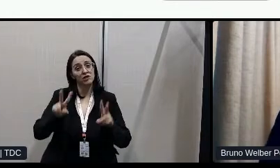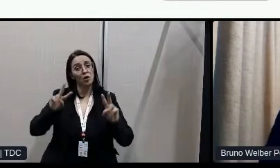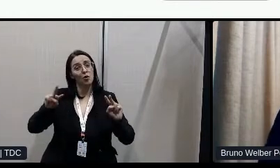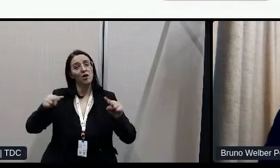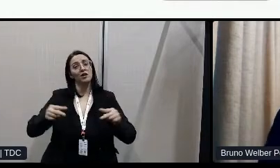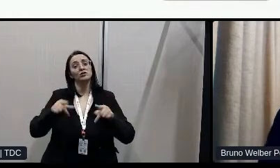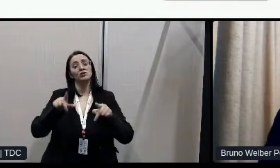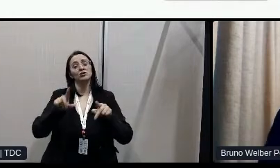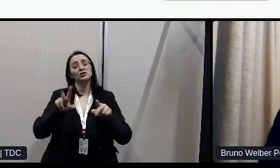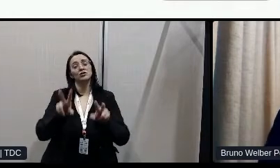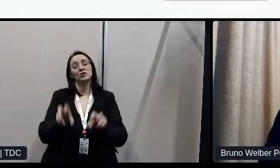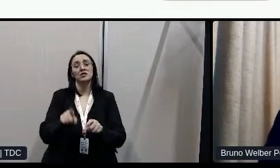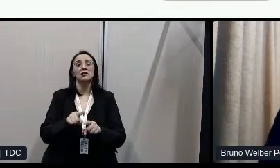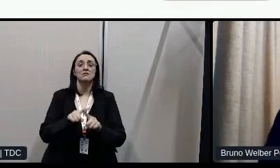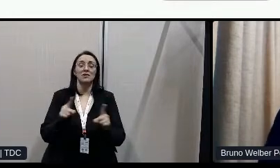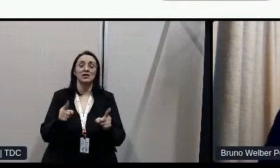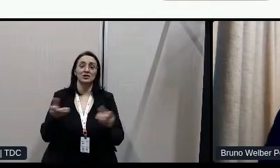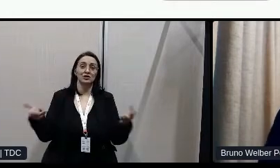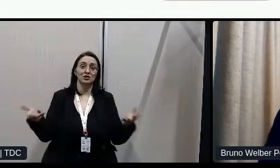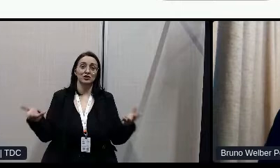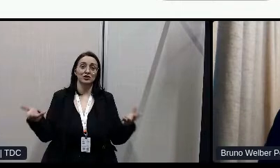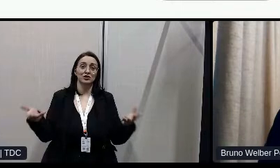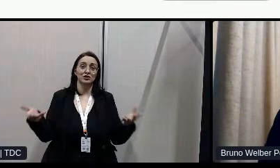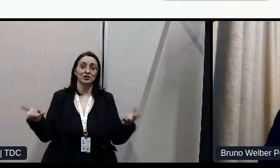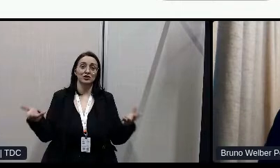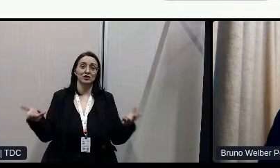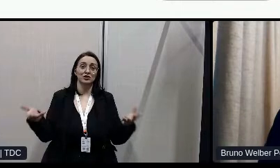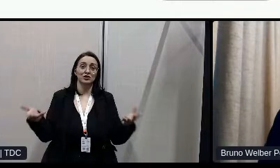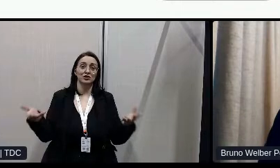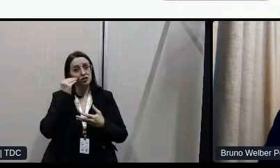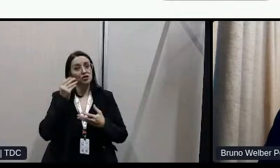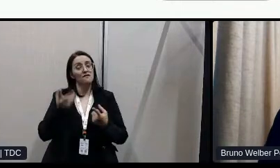né. Mas hoje, se a gente fosse executar um teste hoje, não seria uma